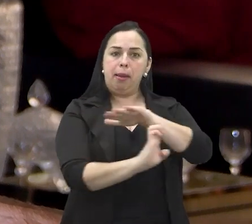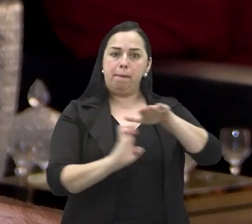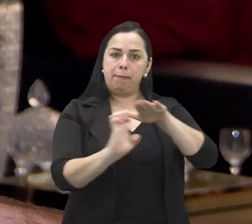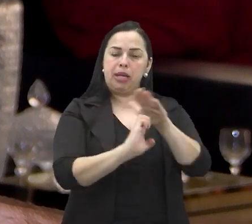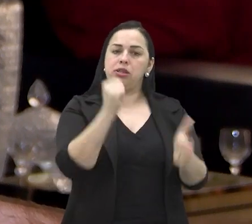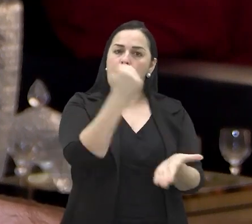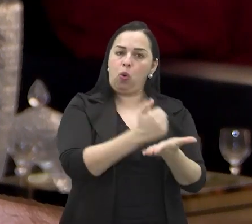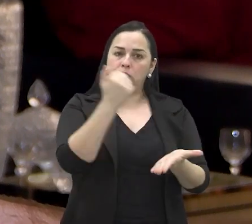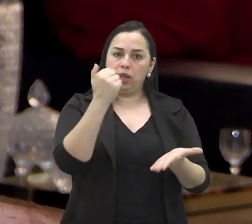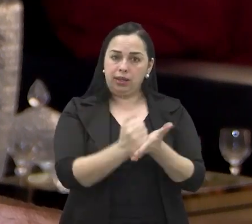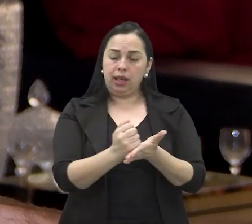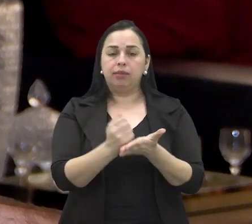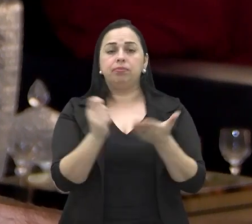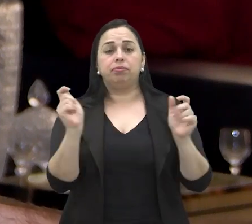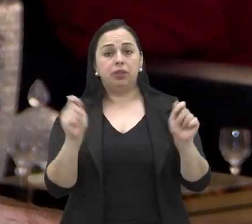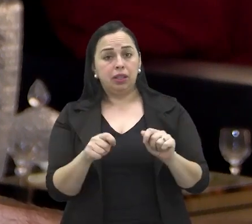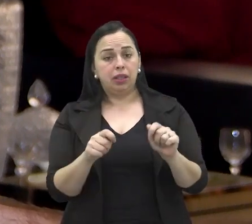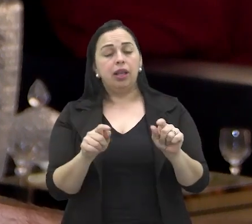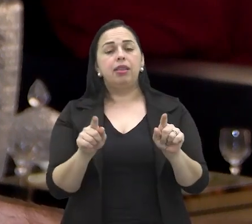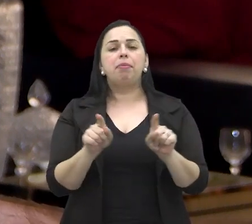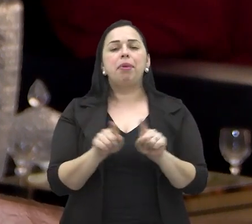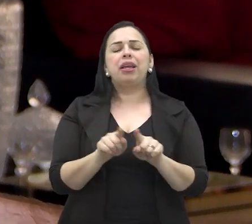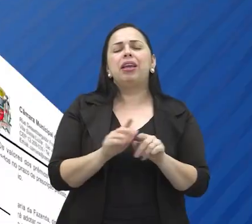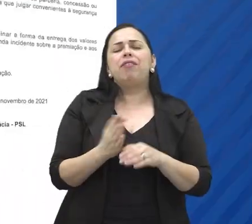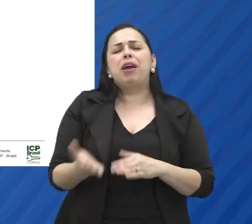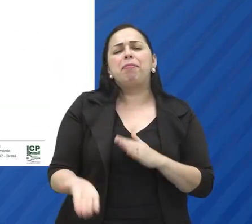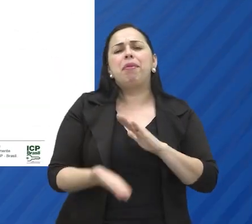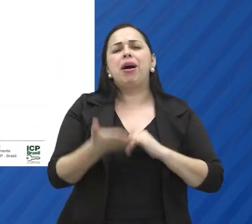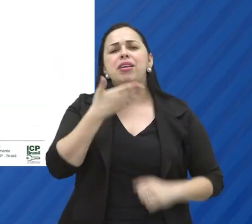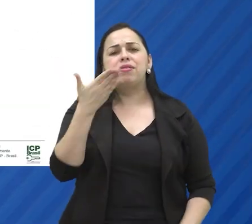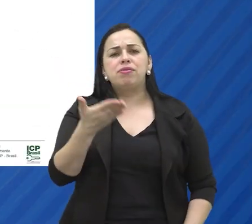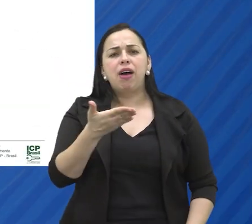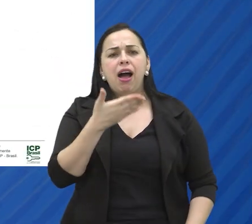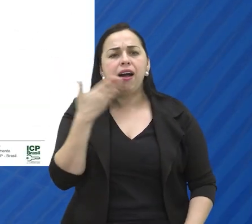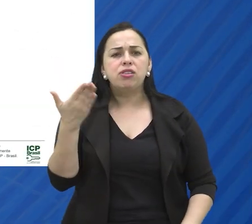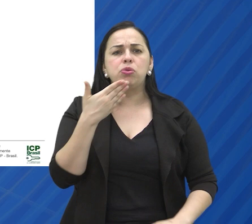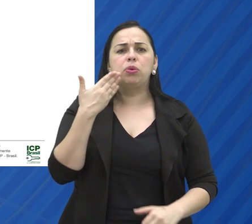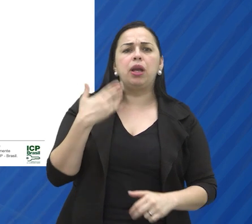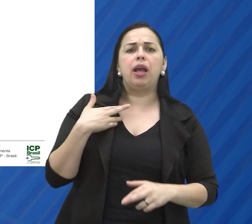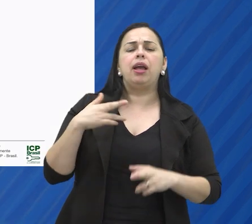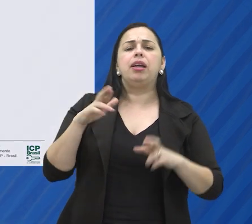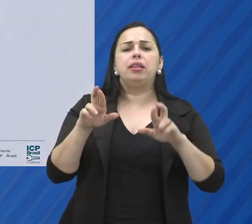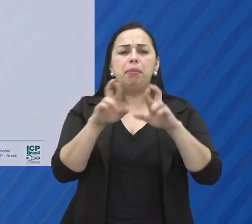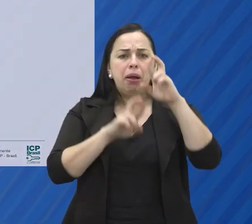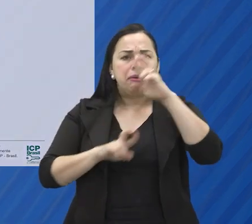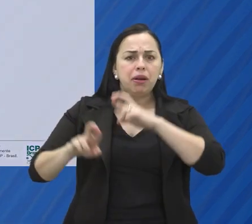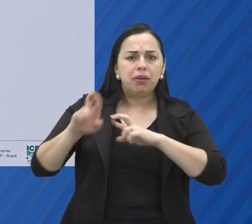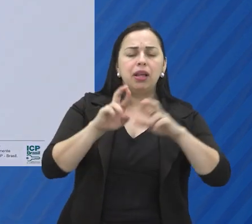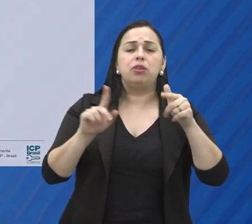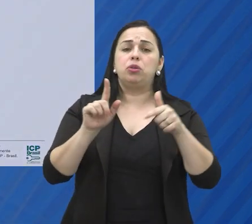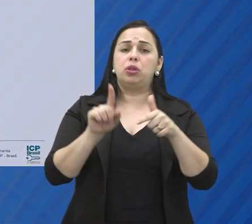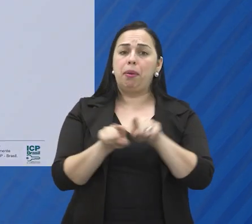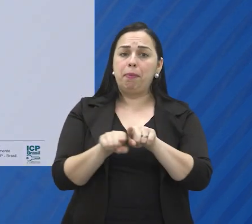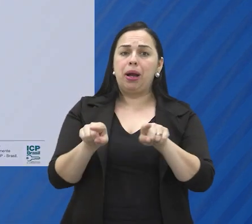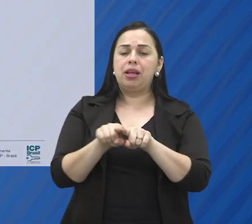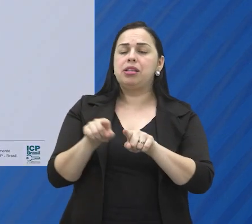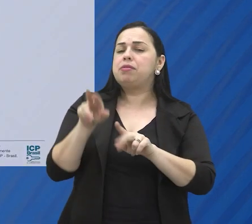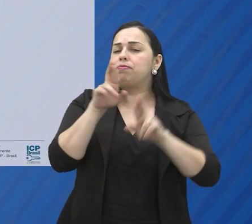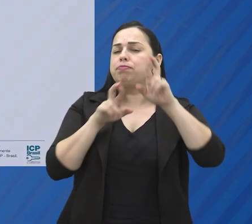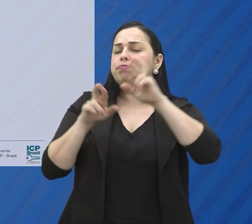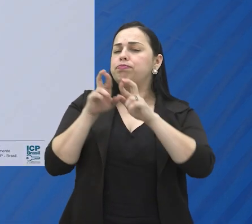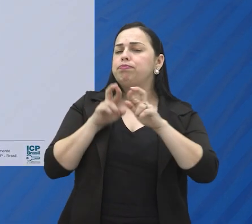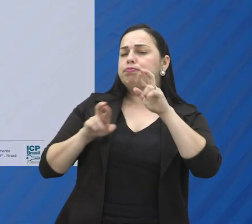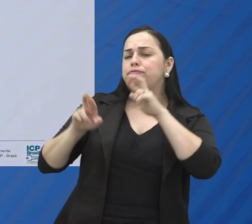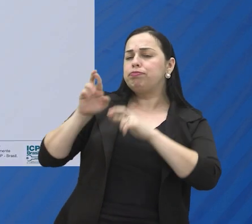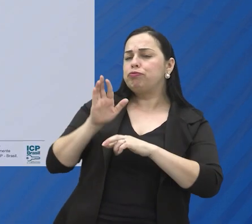única pessoa, beneficiar toda a sociedade. O documento reforça que a gestão das loterias municipais